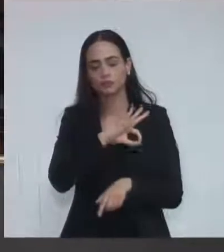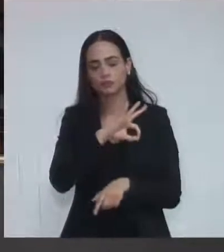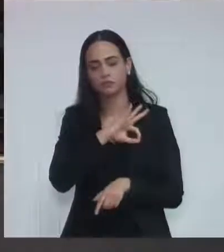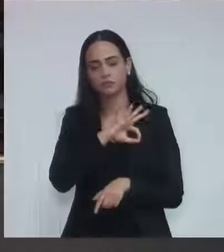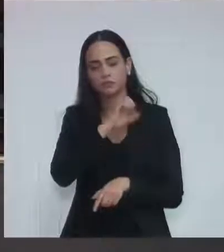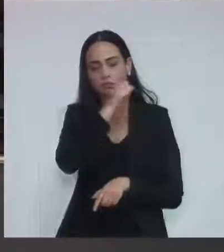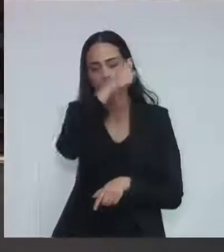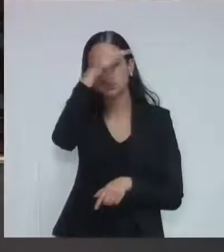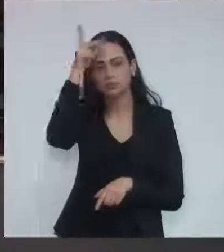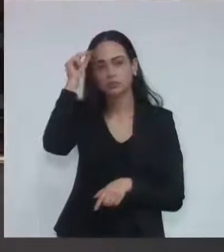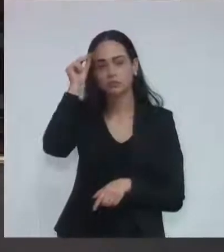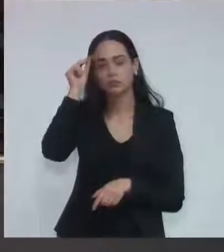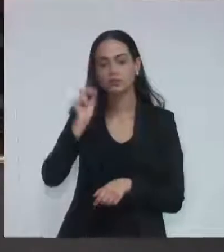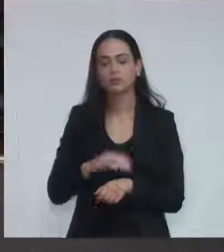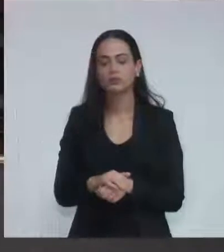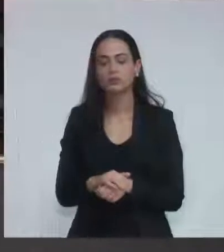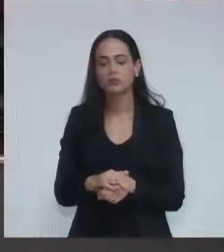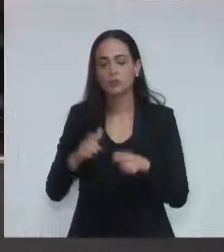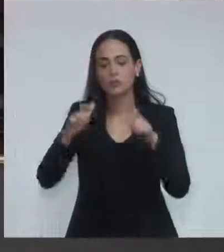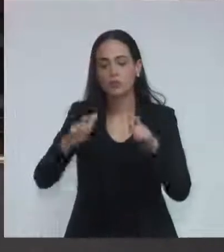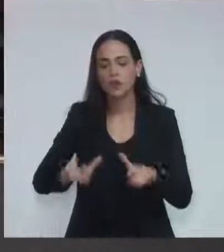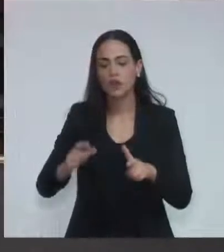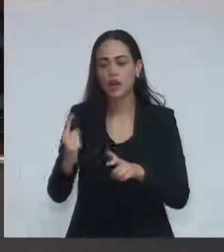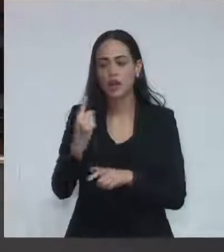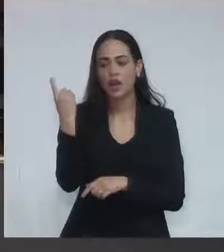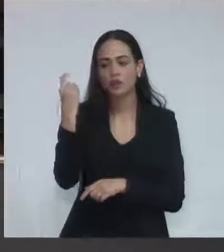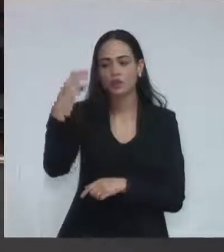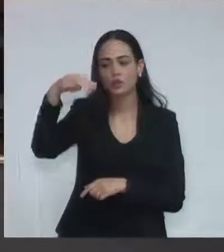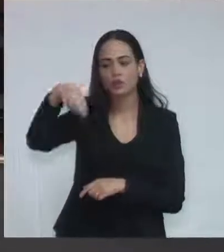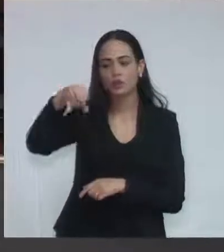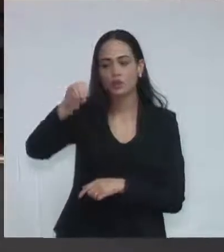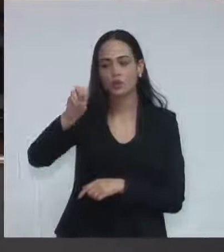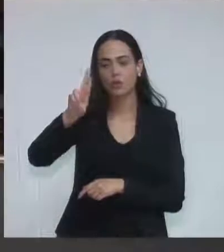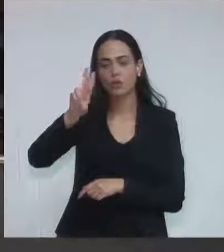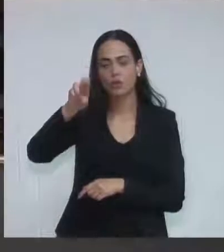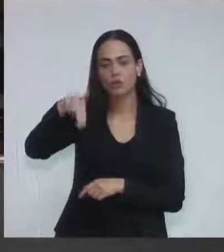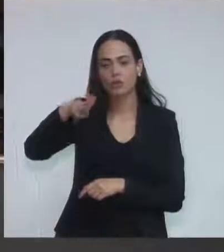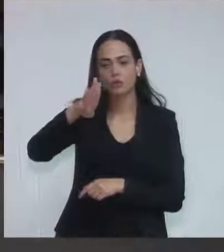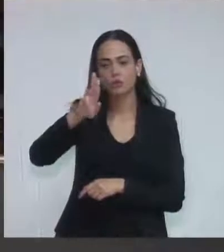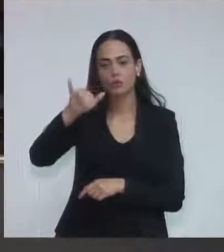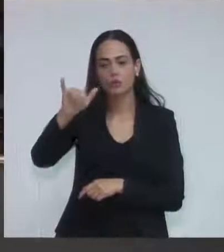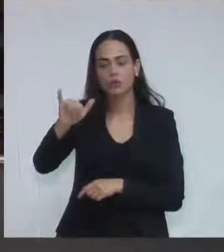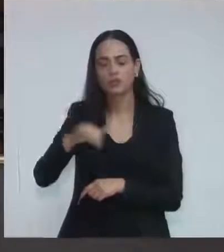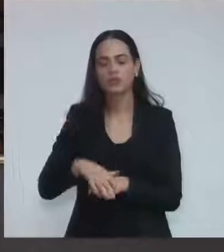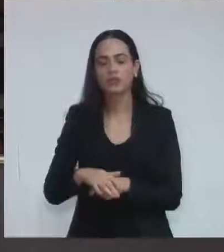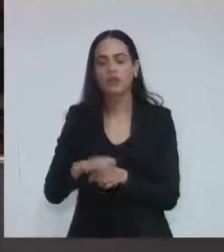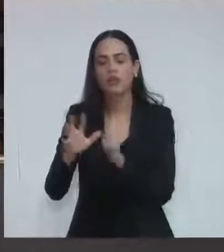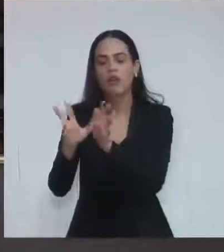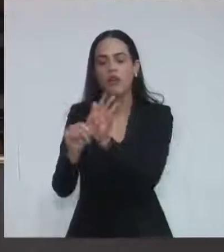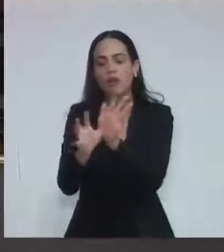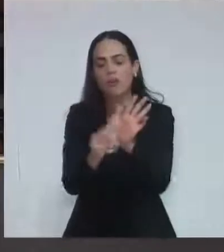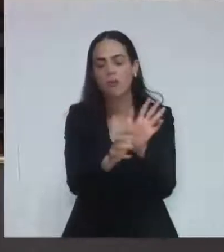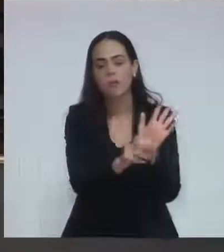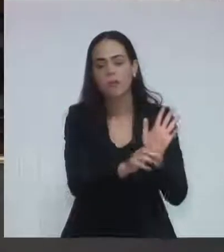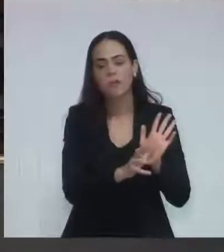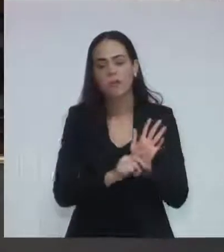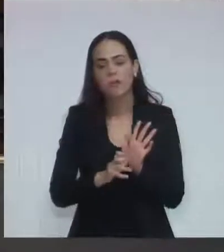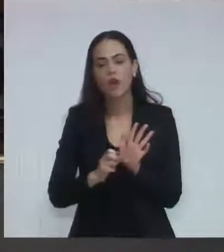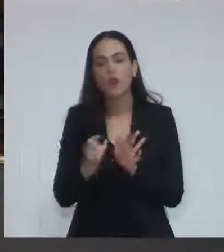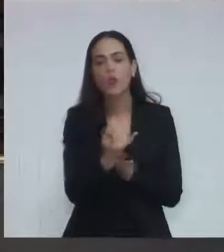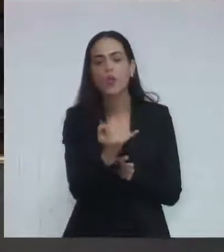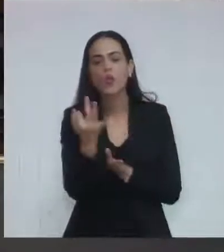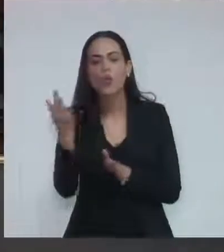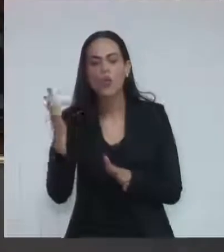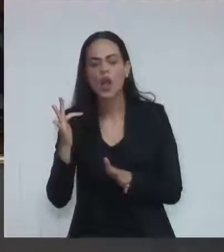de delitos no bairro Altos do Morumbi. 1. Em quantas ocorrências de roubos e furtos a Polícia Municipal foi